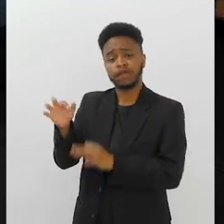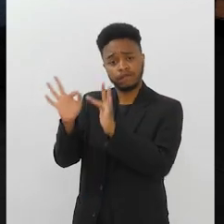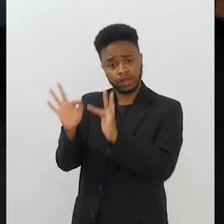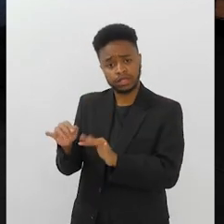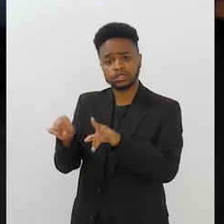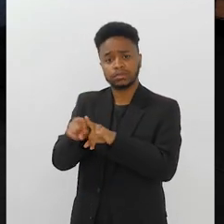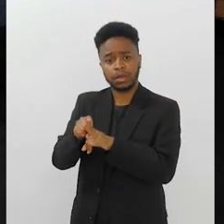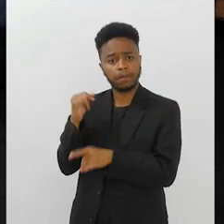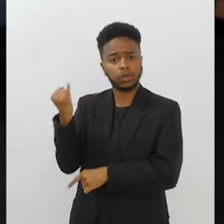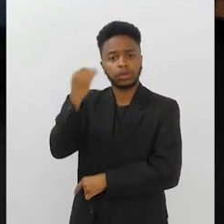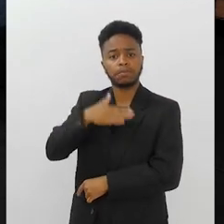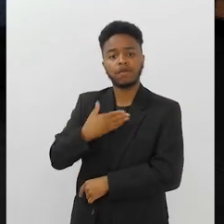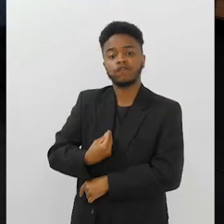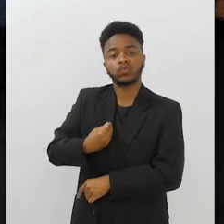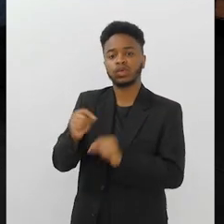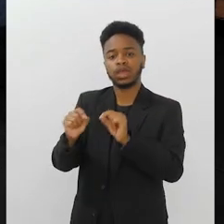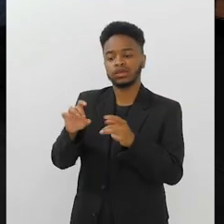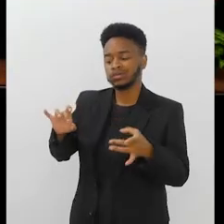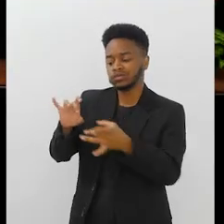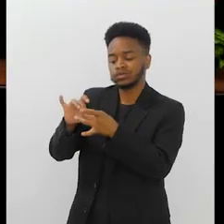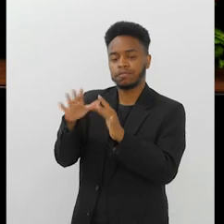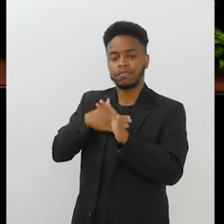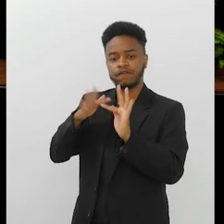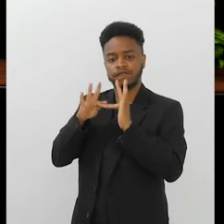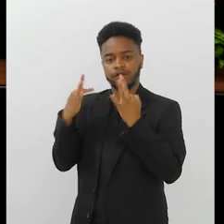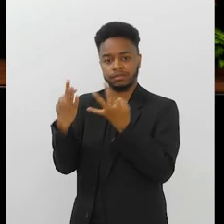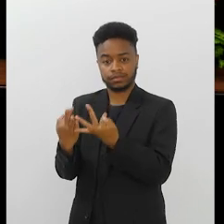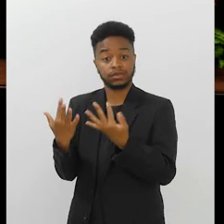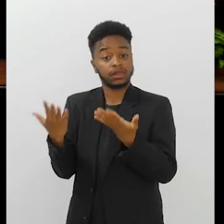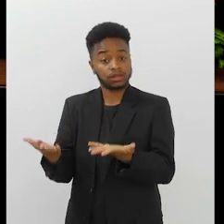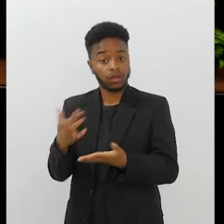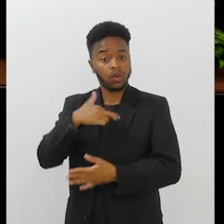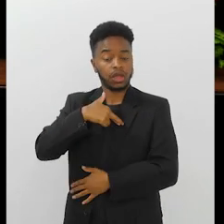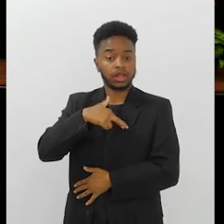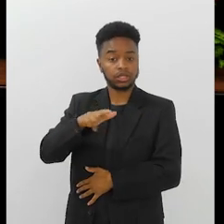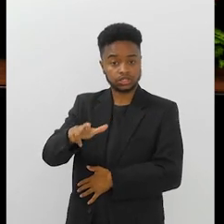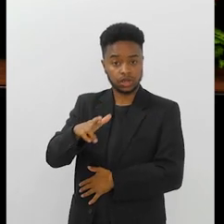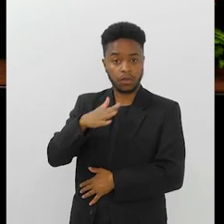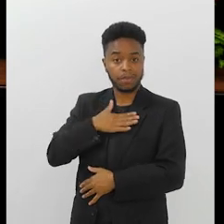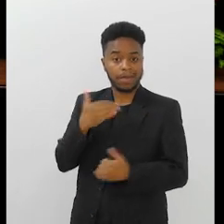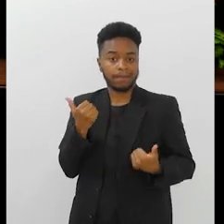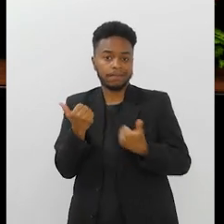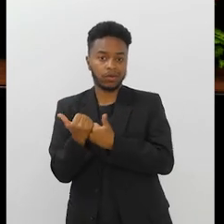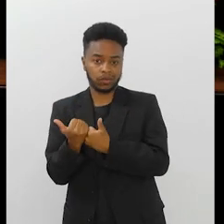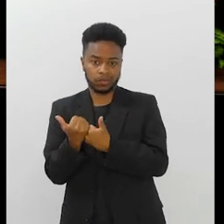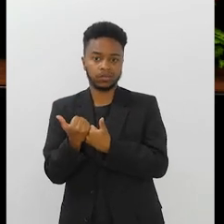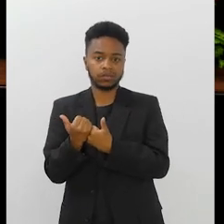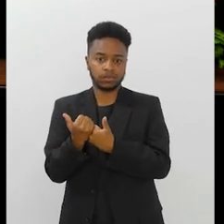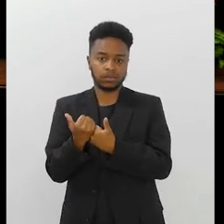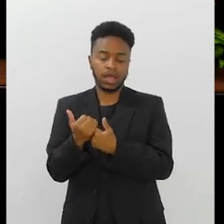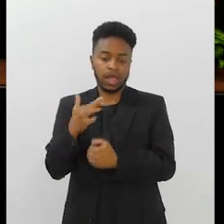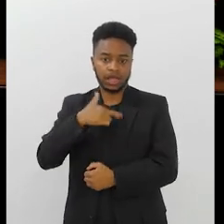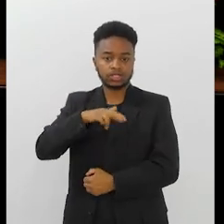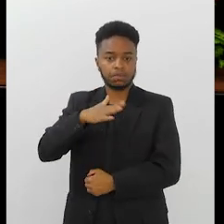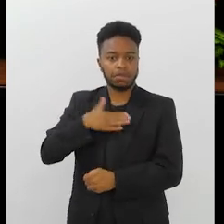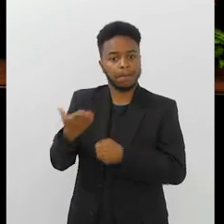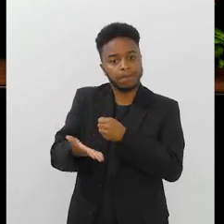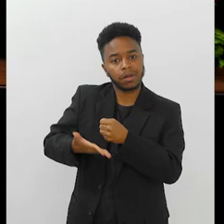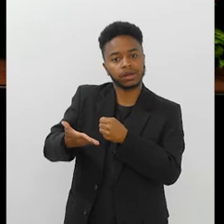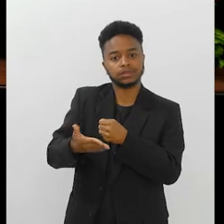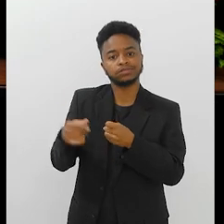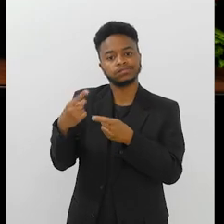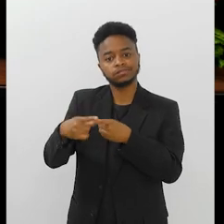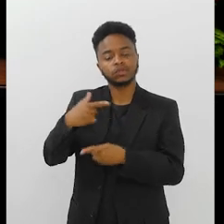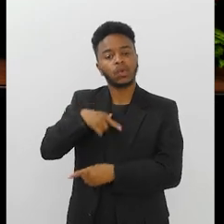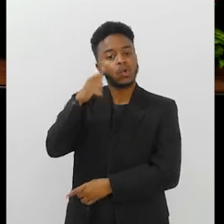feliz e mais valiosa da minha vida É de fato a minha família então a religião é o meu amparo a religião é o meu alicerce